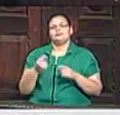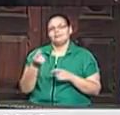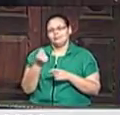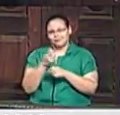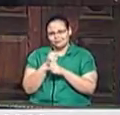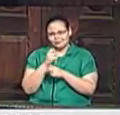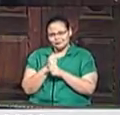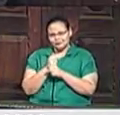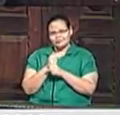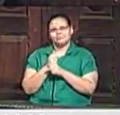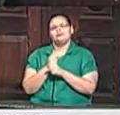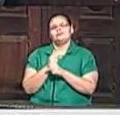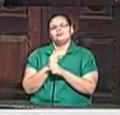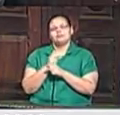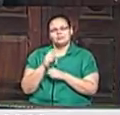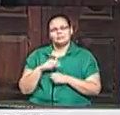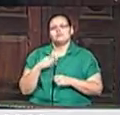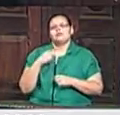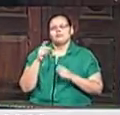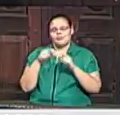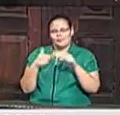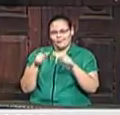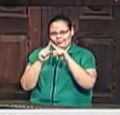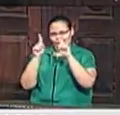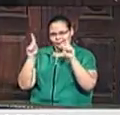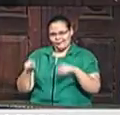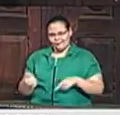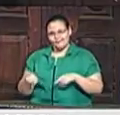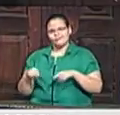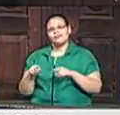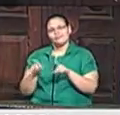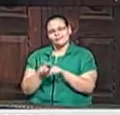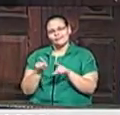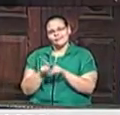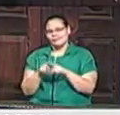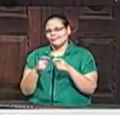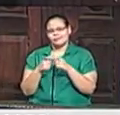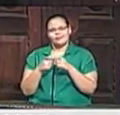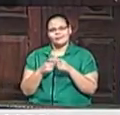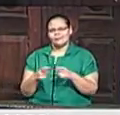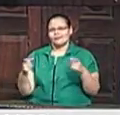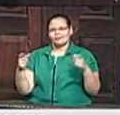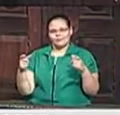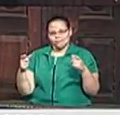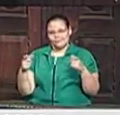orçamento, finanças, servidores públicos, também por maioria.